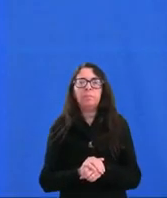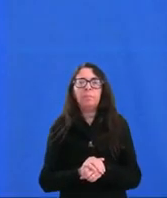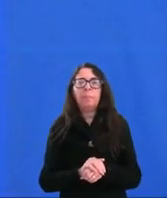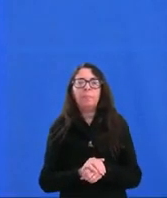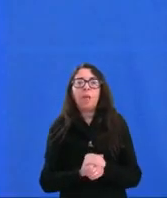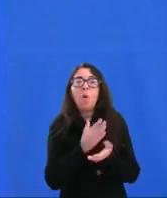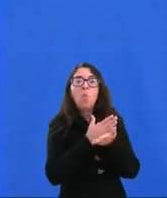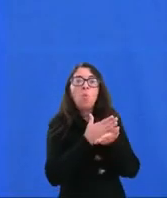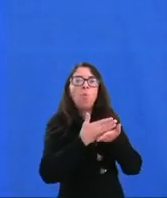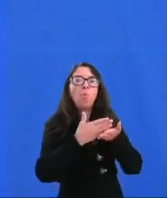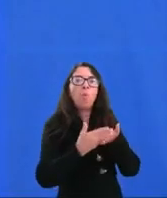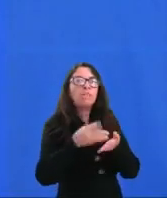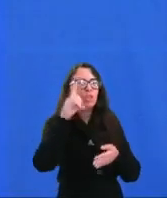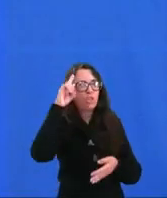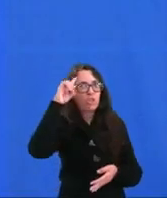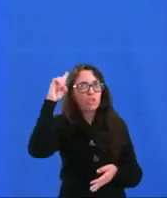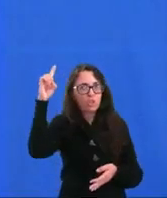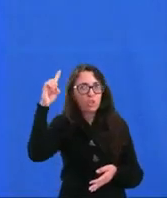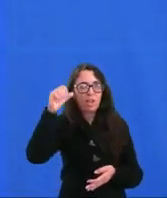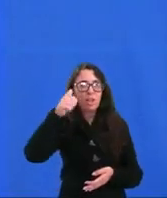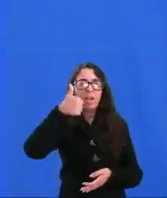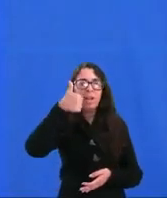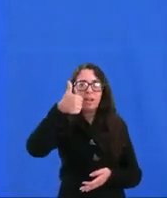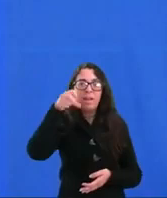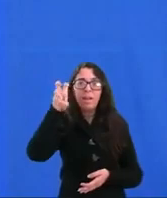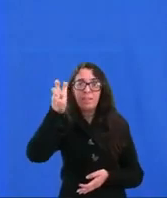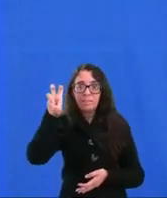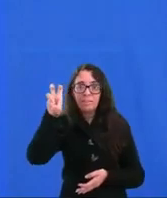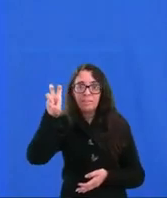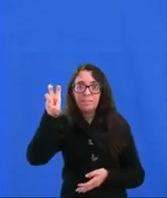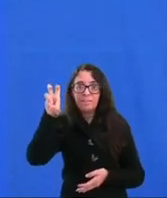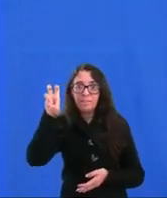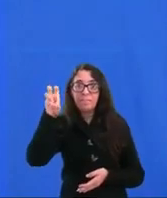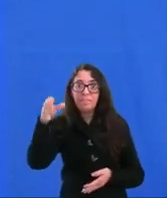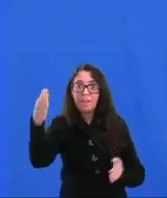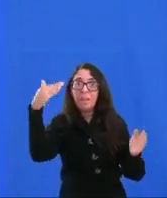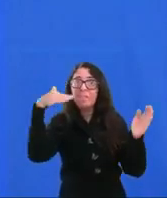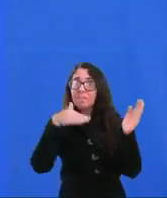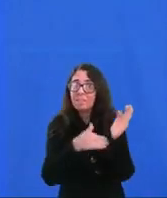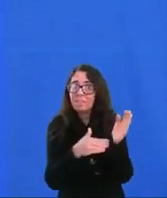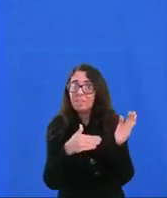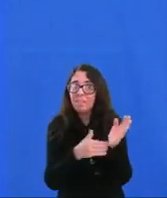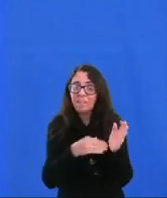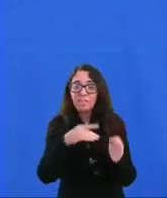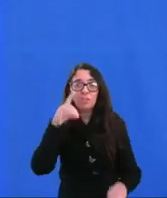terça-feira, até o dia 29 de junho,